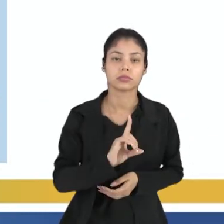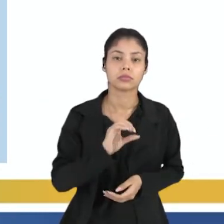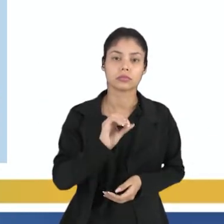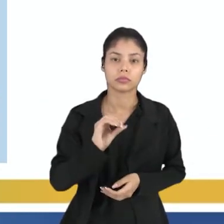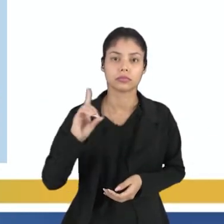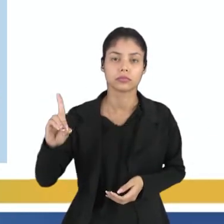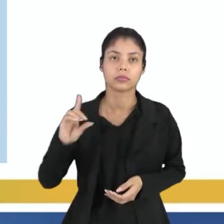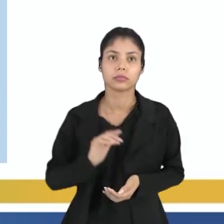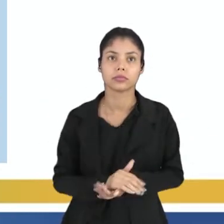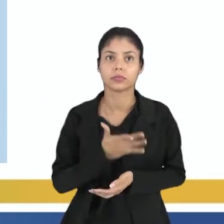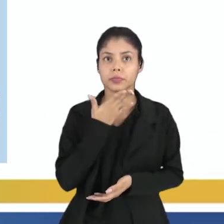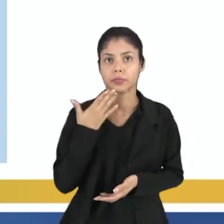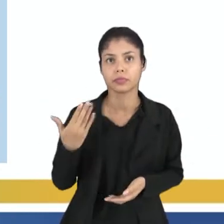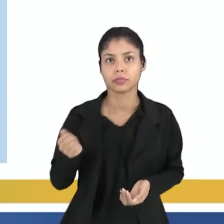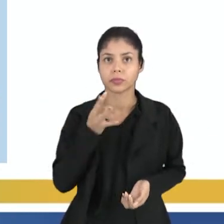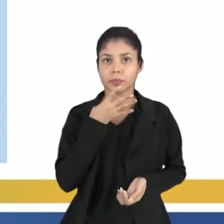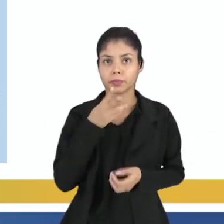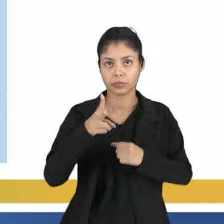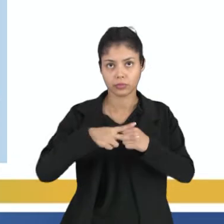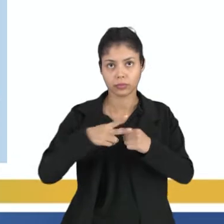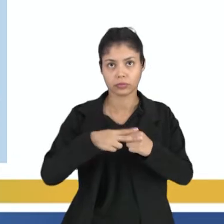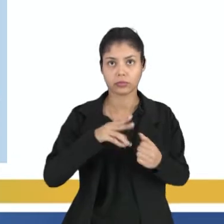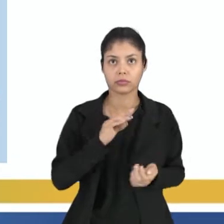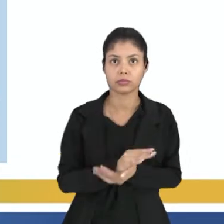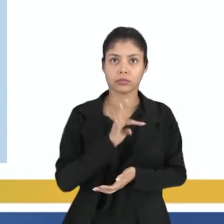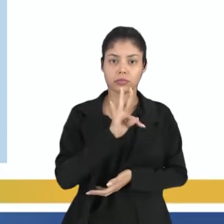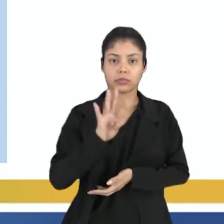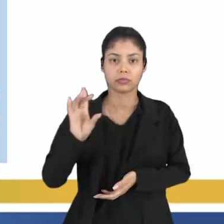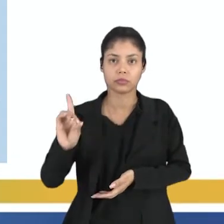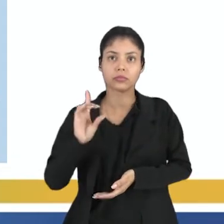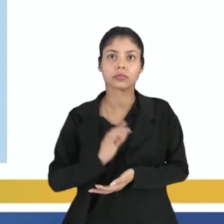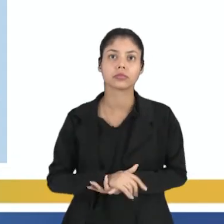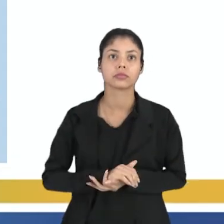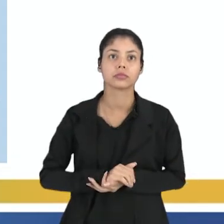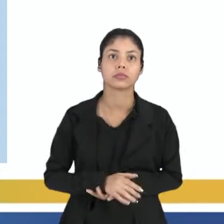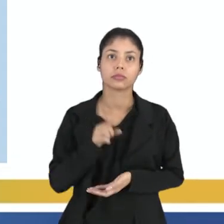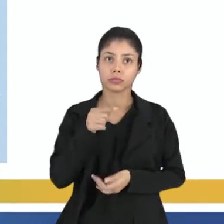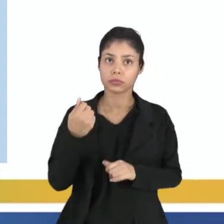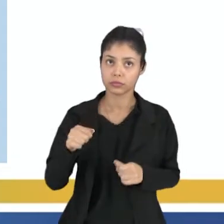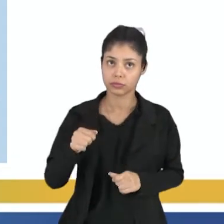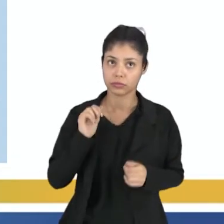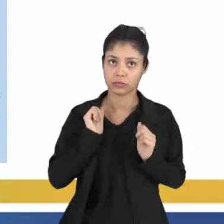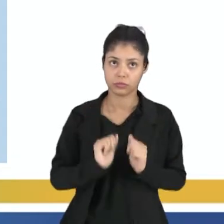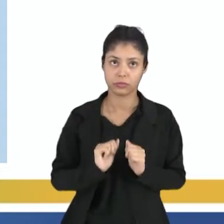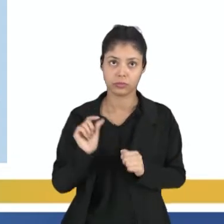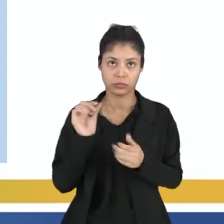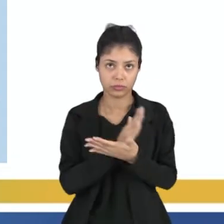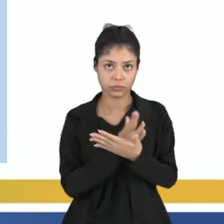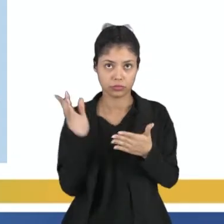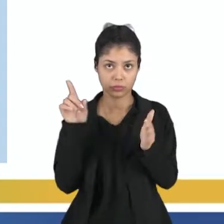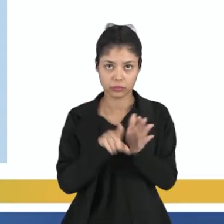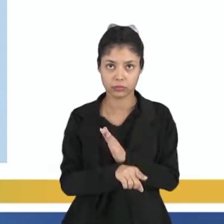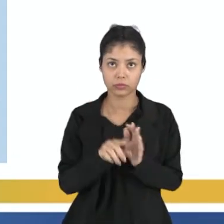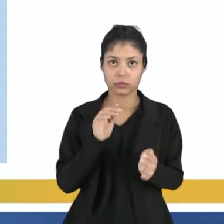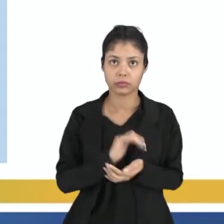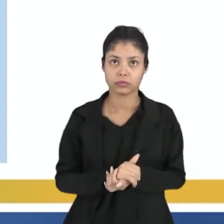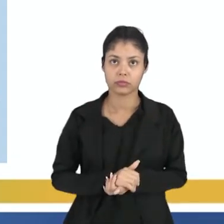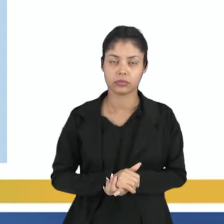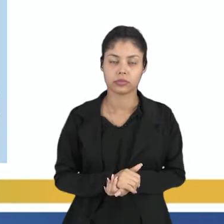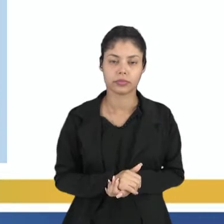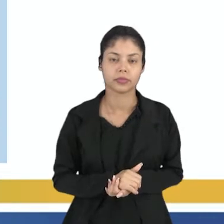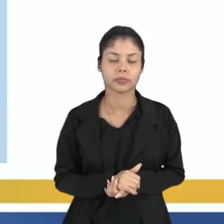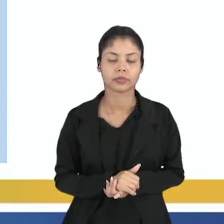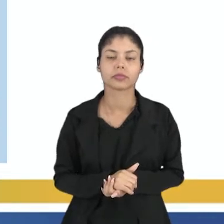direto. Para facilitar o reconhecimento dos verbos transitivos diretos, você poderá fazer algumas perguntas